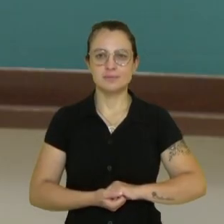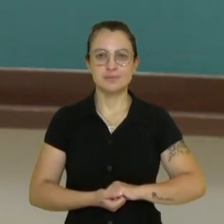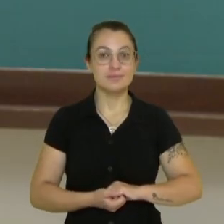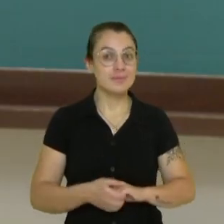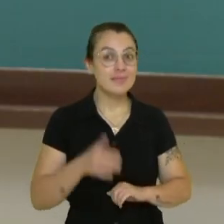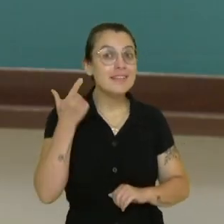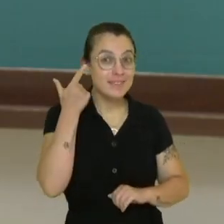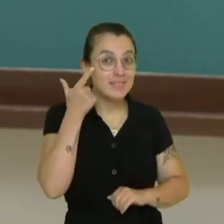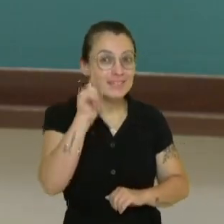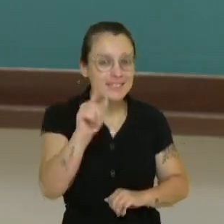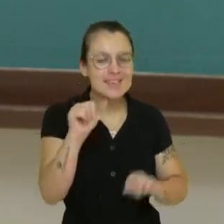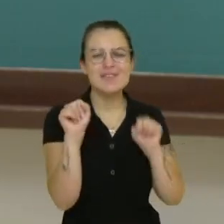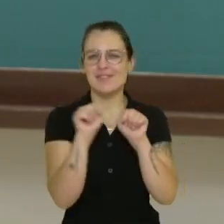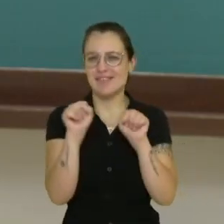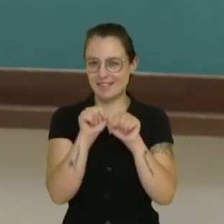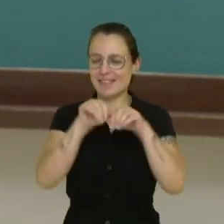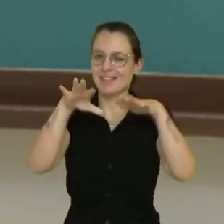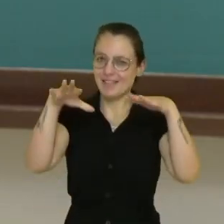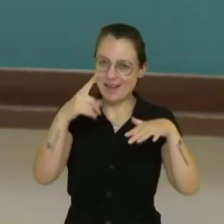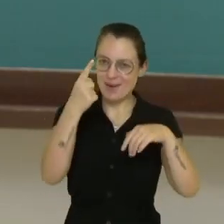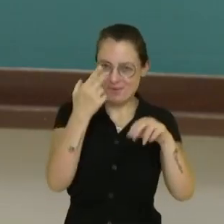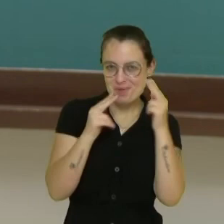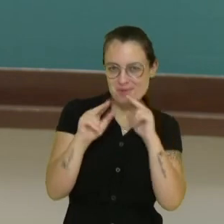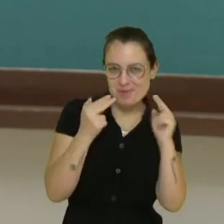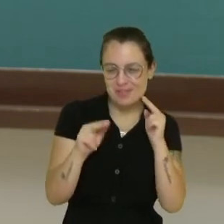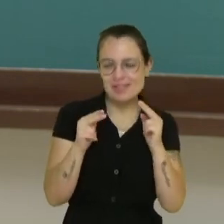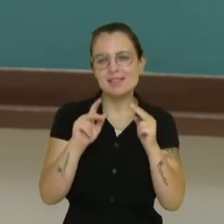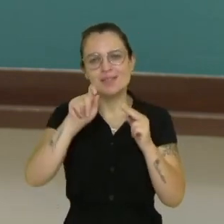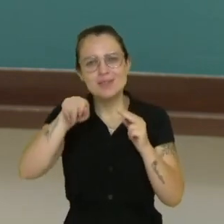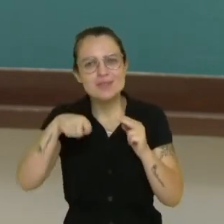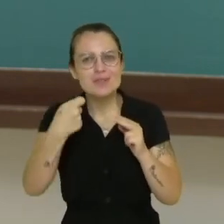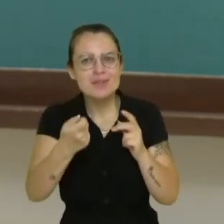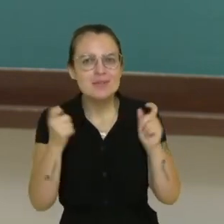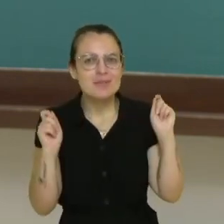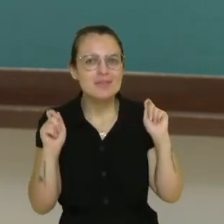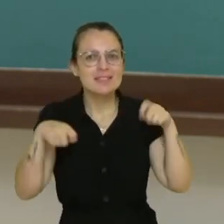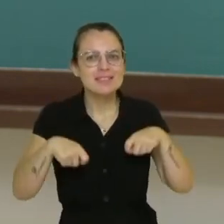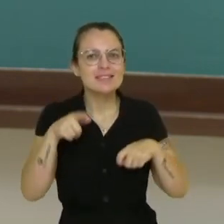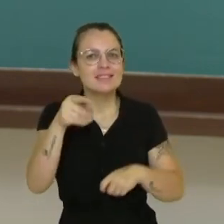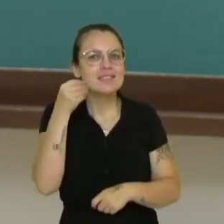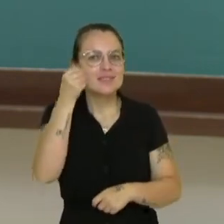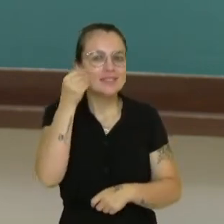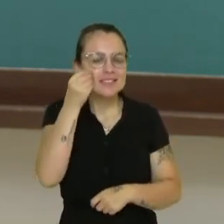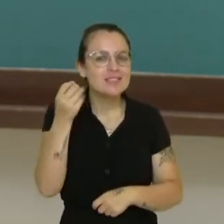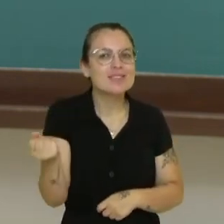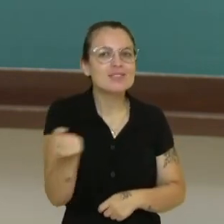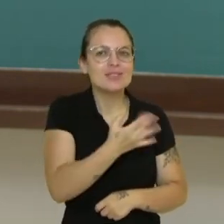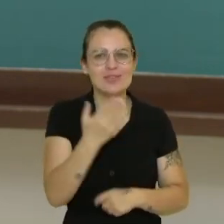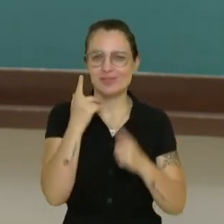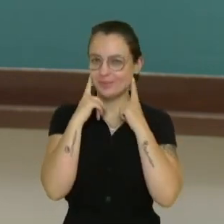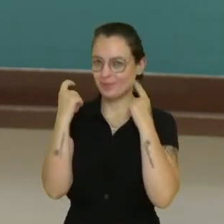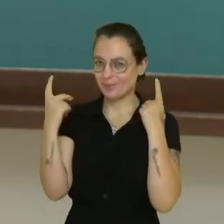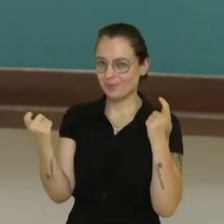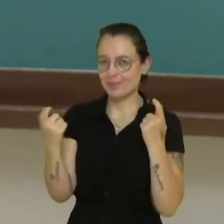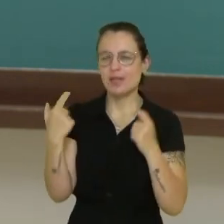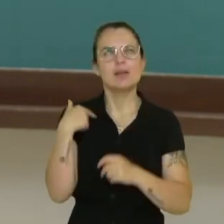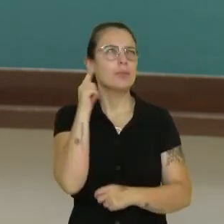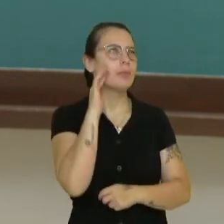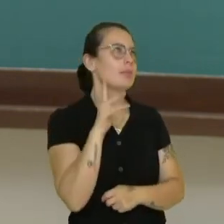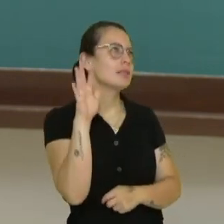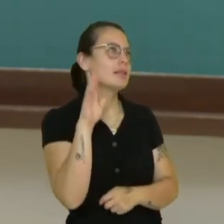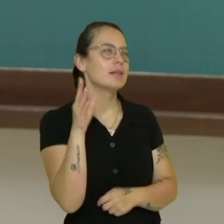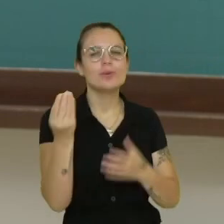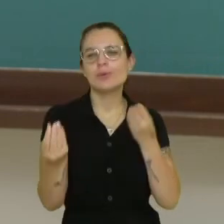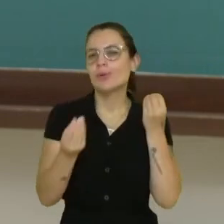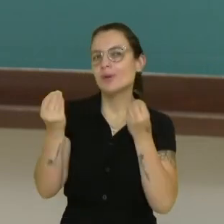E aí, galera, conseguiu criar alguma coisa referente à possibilidade de experimentar novas sonoridades? Eu estava aqui pensando, como